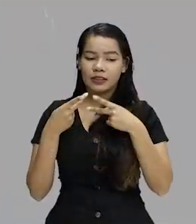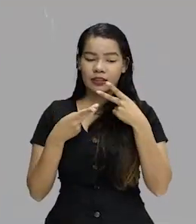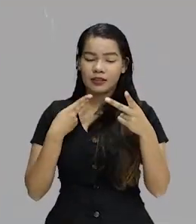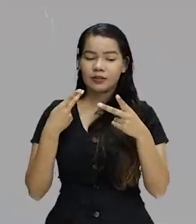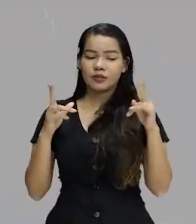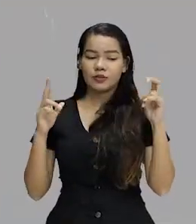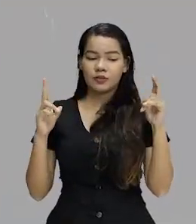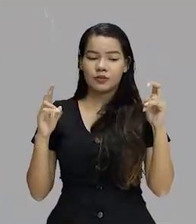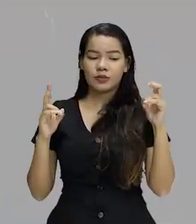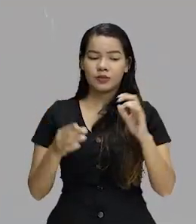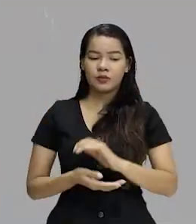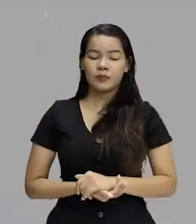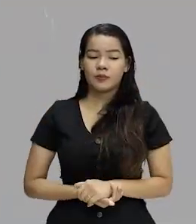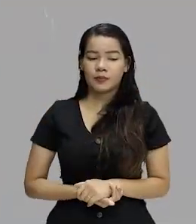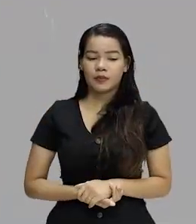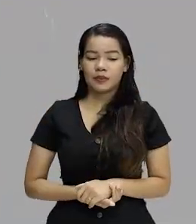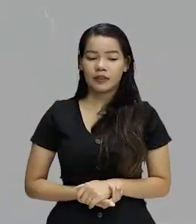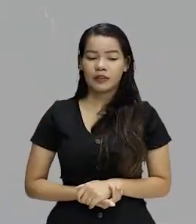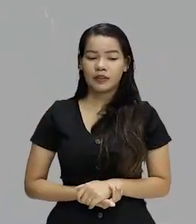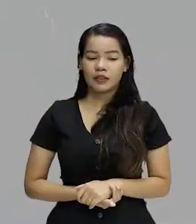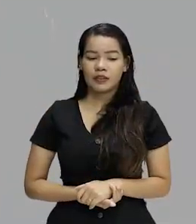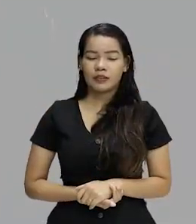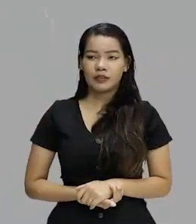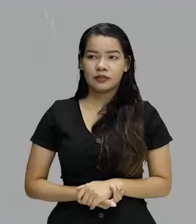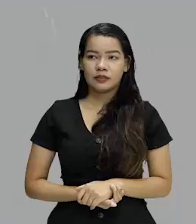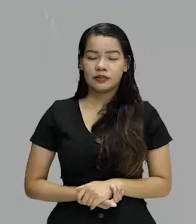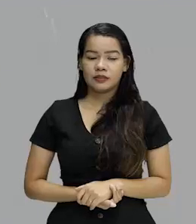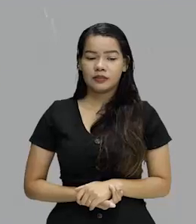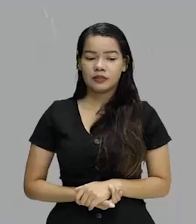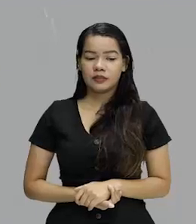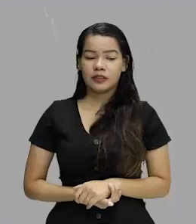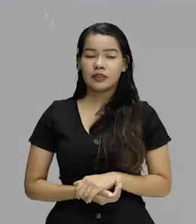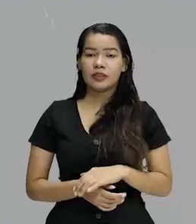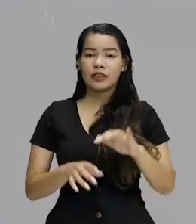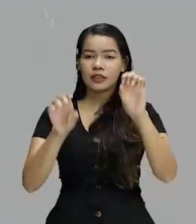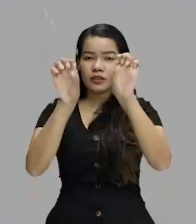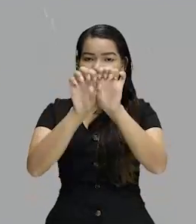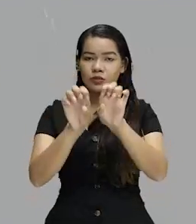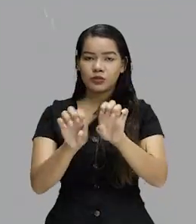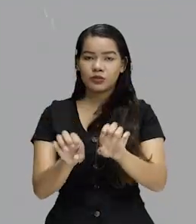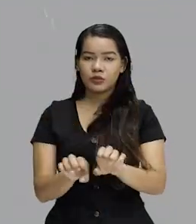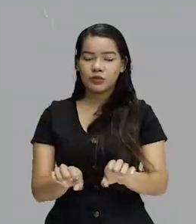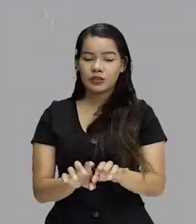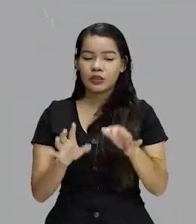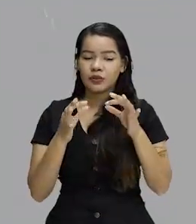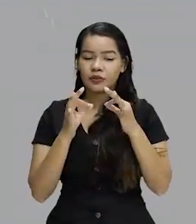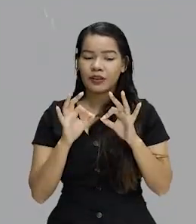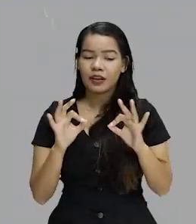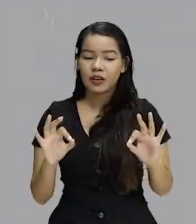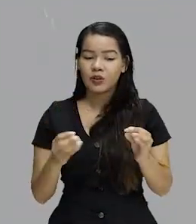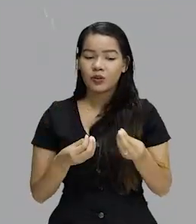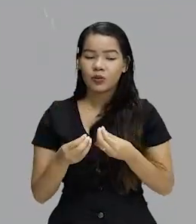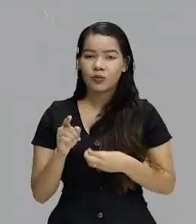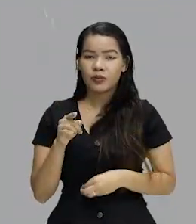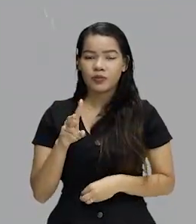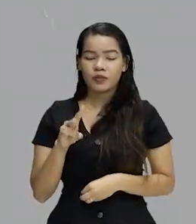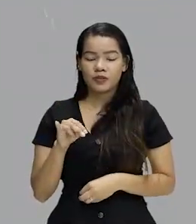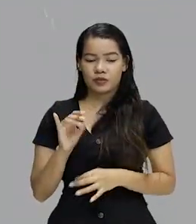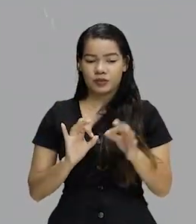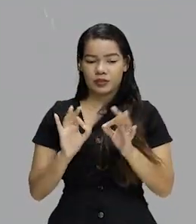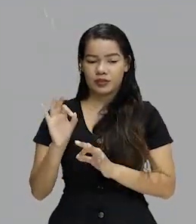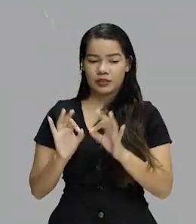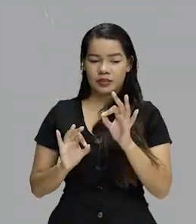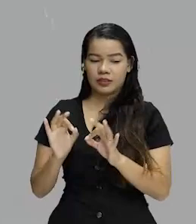future, depois vamos ver sentence structures, que são aquelas estruturas de sentença, como que você organiza as